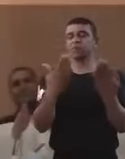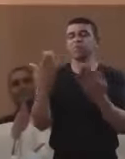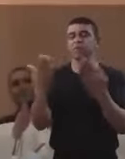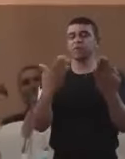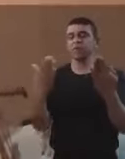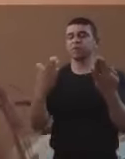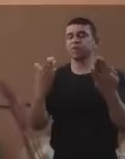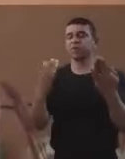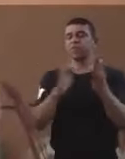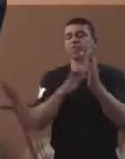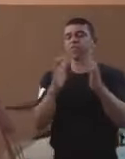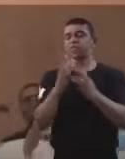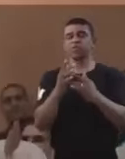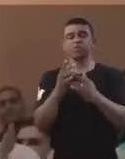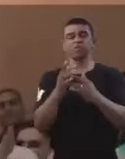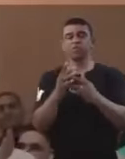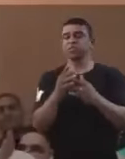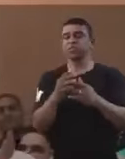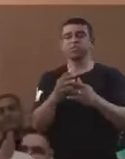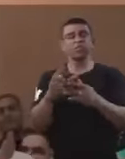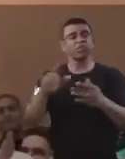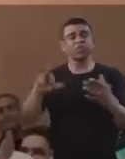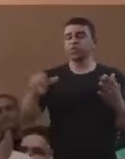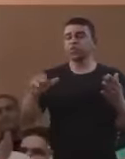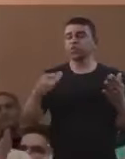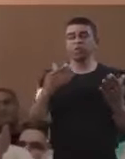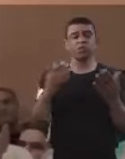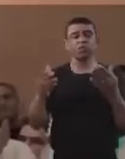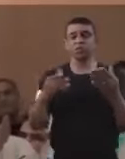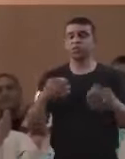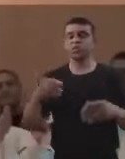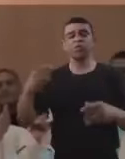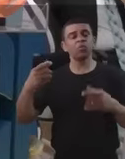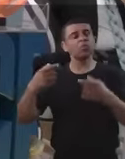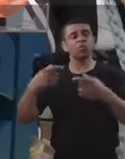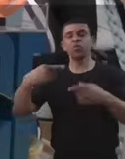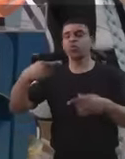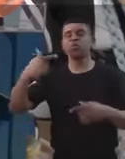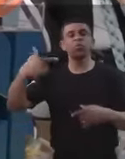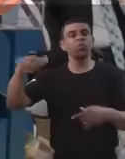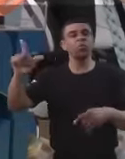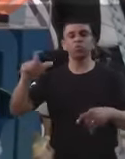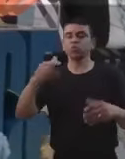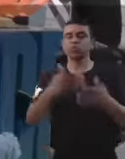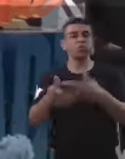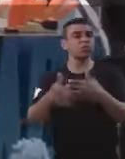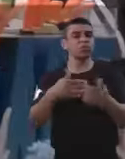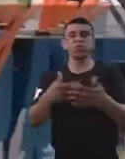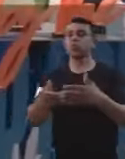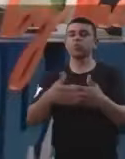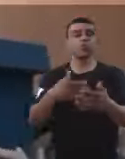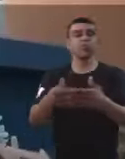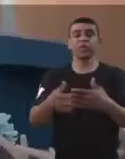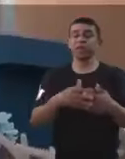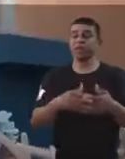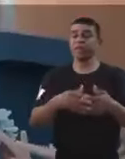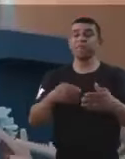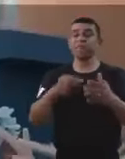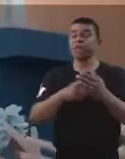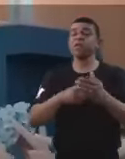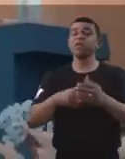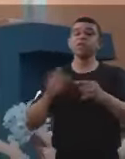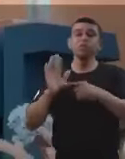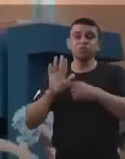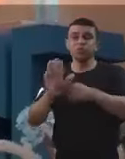se submeter ao senhorio dele, quer que eu prove na Bíblia? Eu provo, Lucas 18. Bom mestre, que